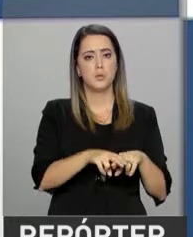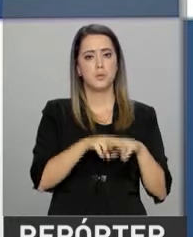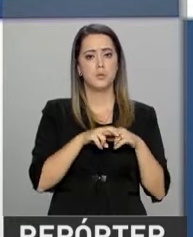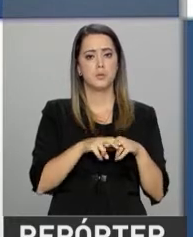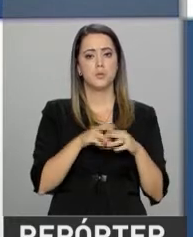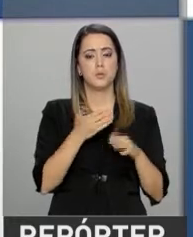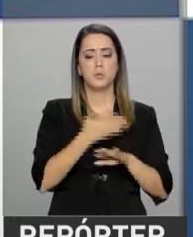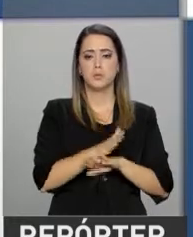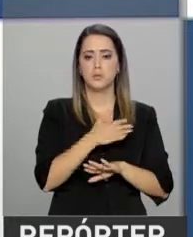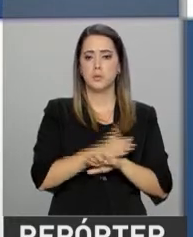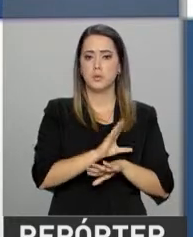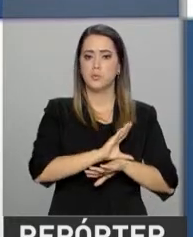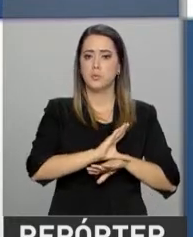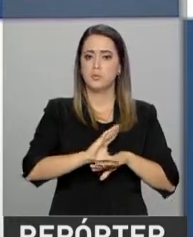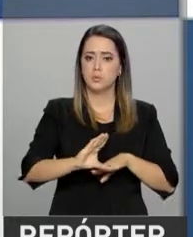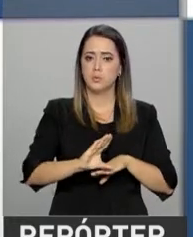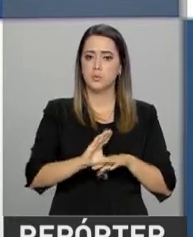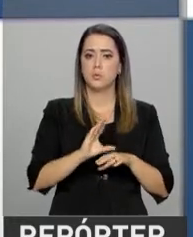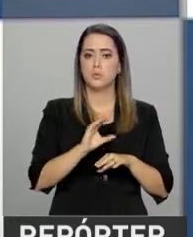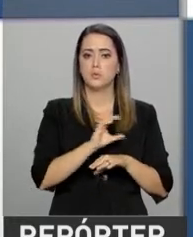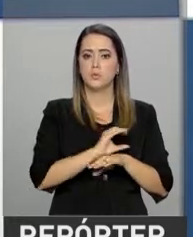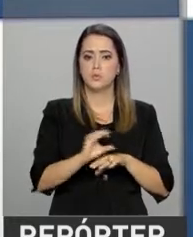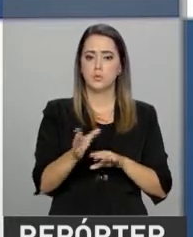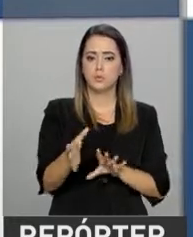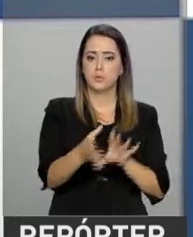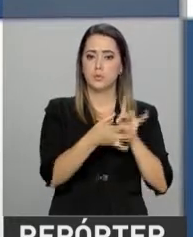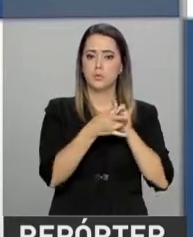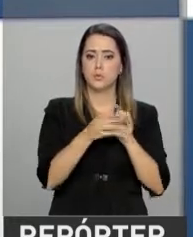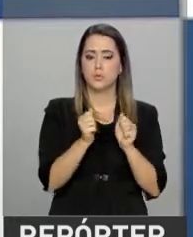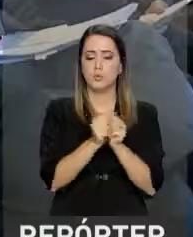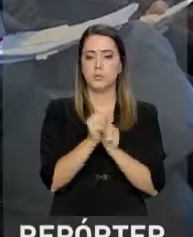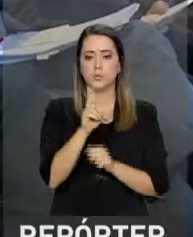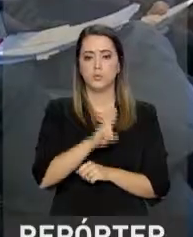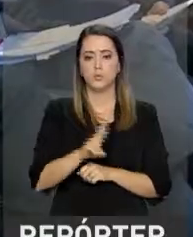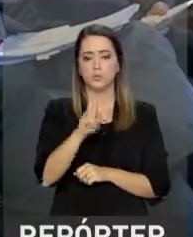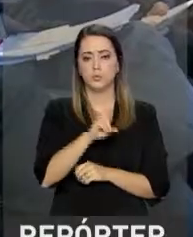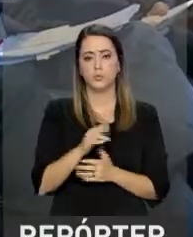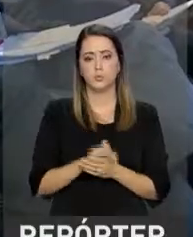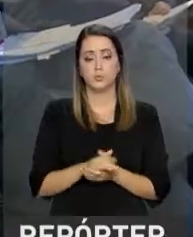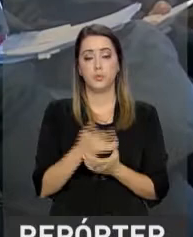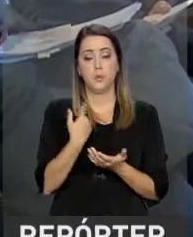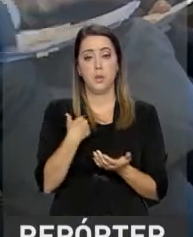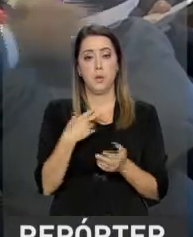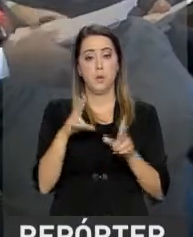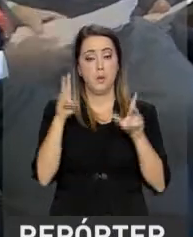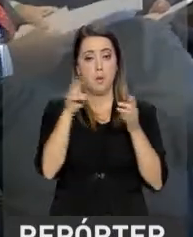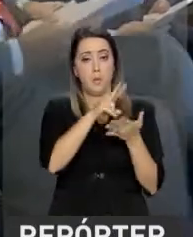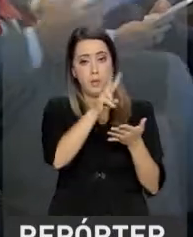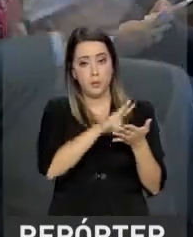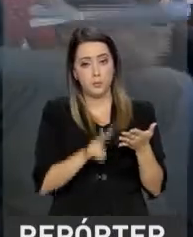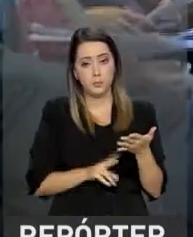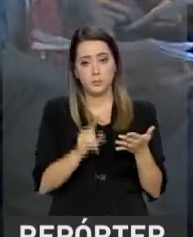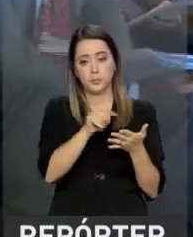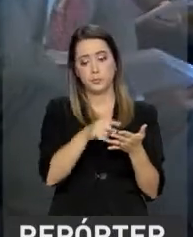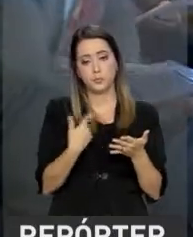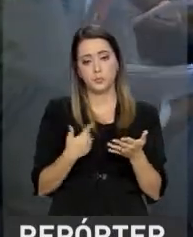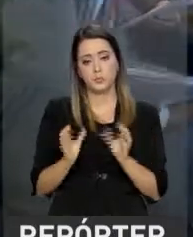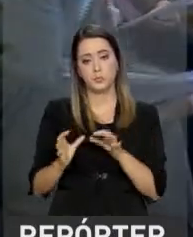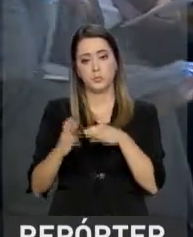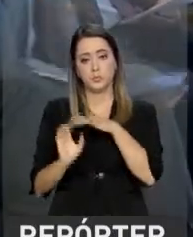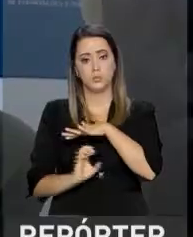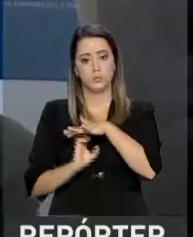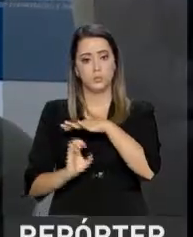sessões de capacitação e de parcerias com universidades. Pelo memorando, a Agência Brasileira de Promoção de